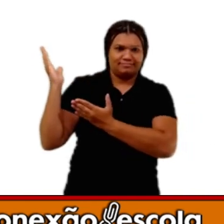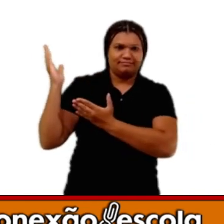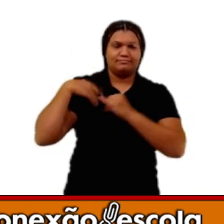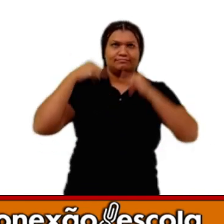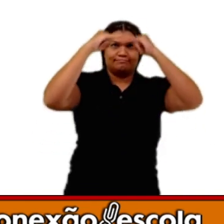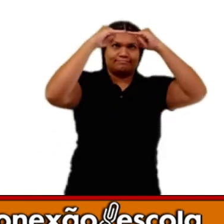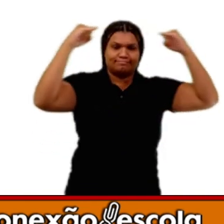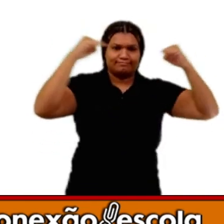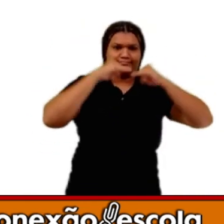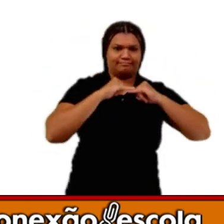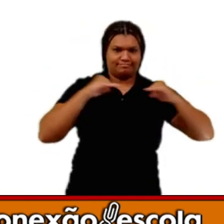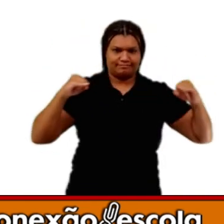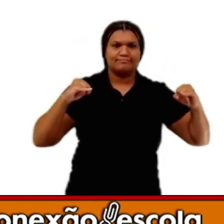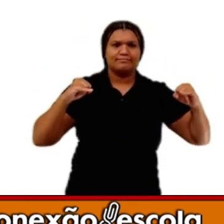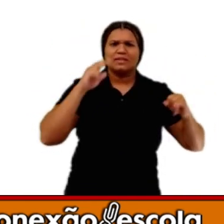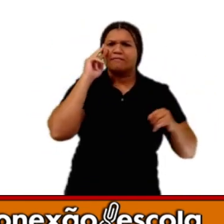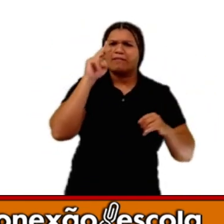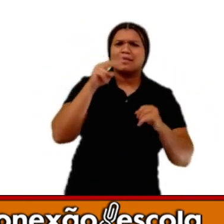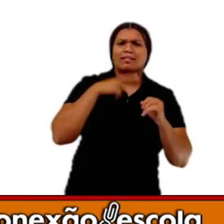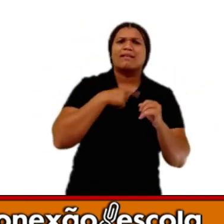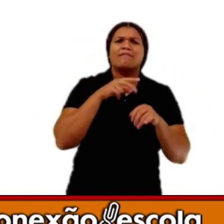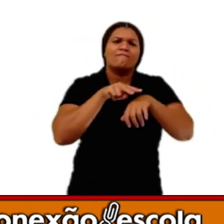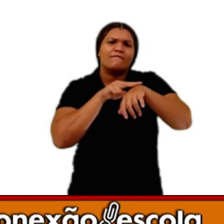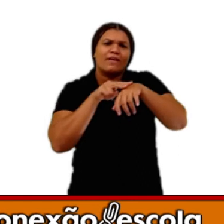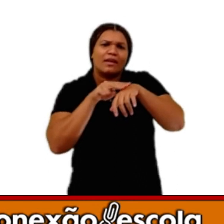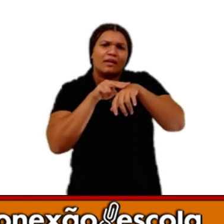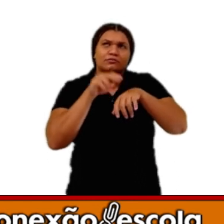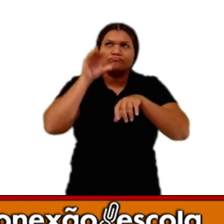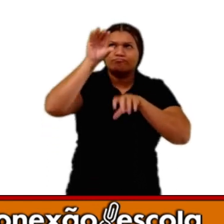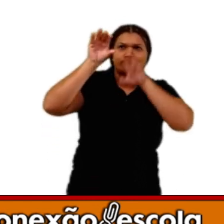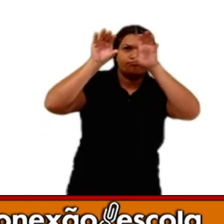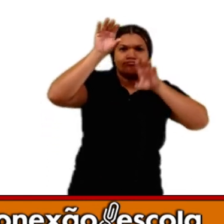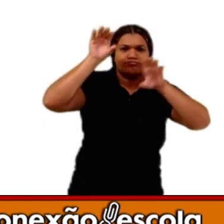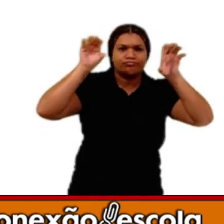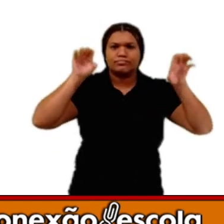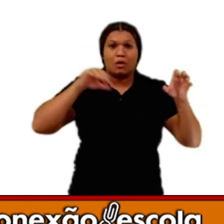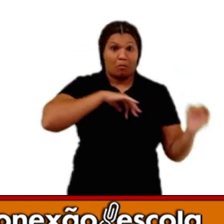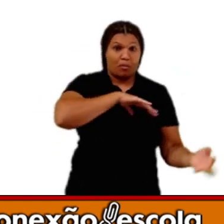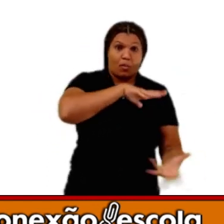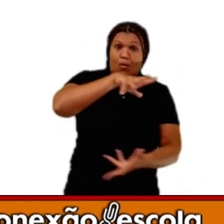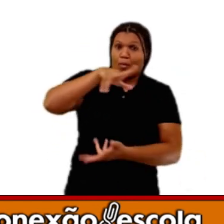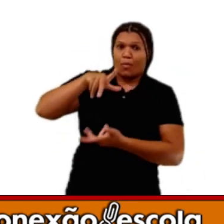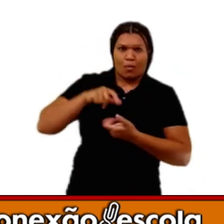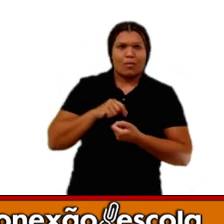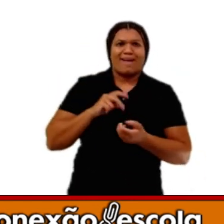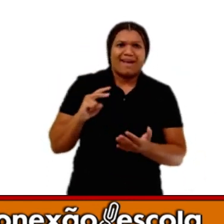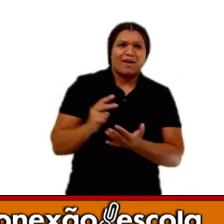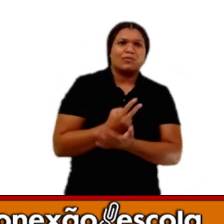Câncer. Perceba, pintado de verde no nosso mapa, que as regiões do mundo onde ocorre o